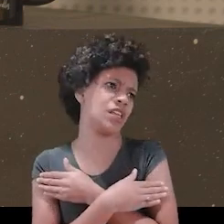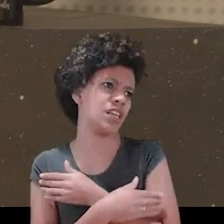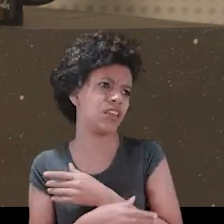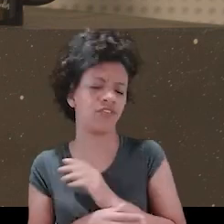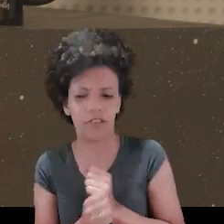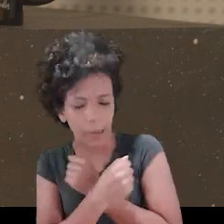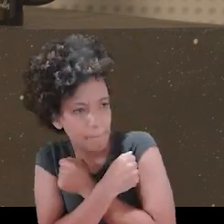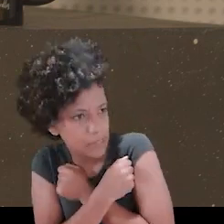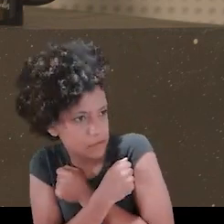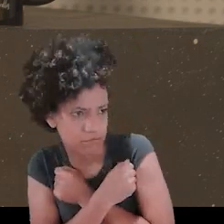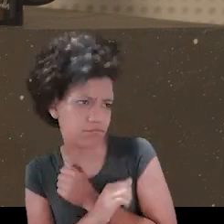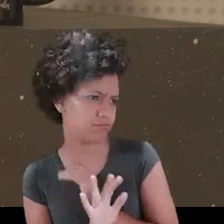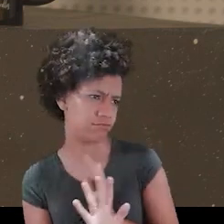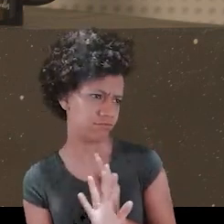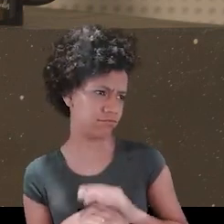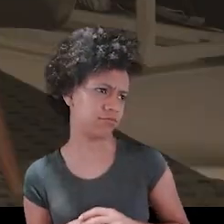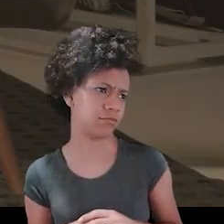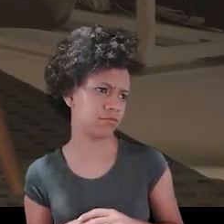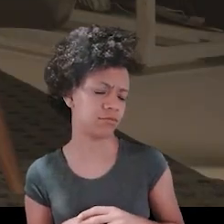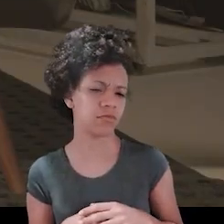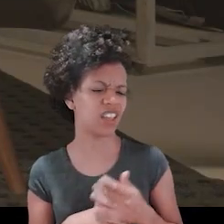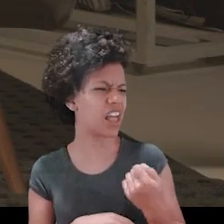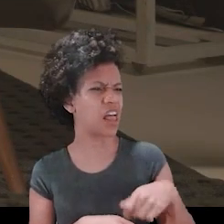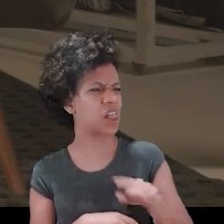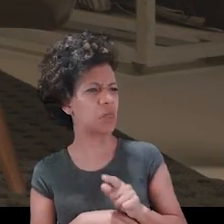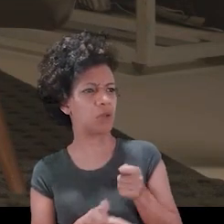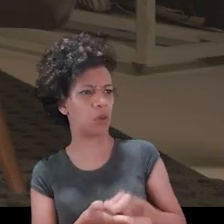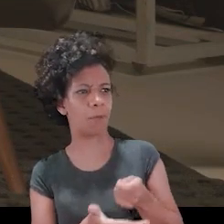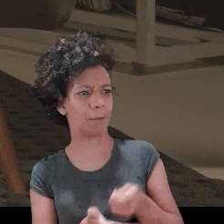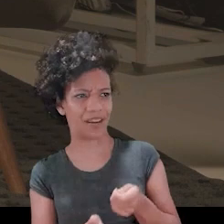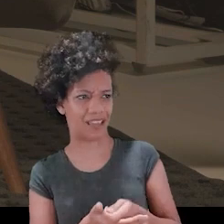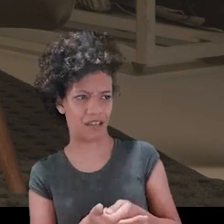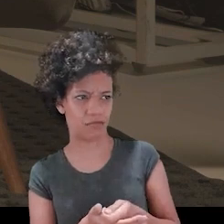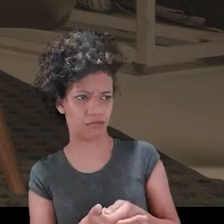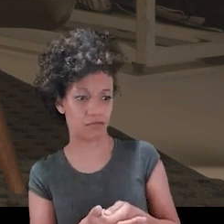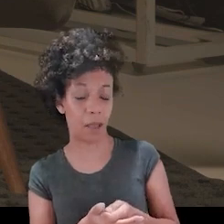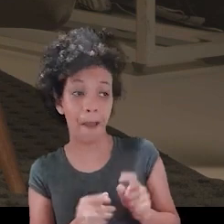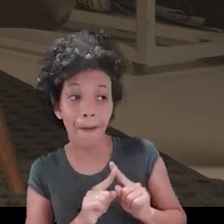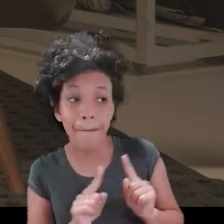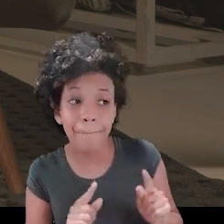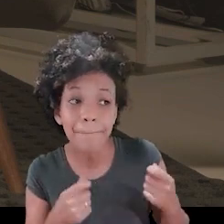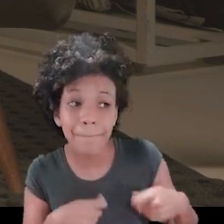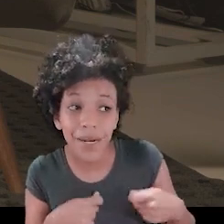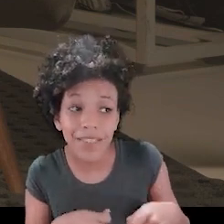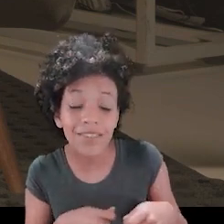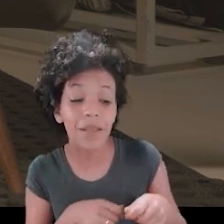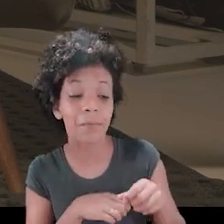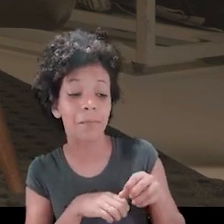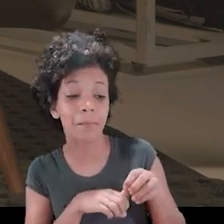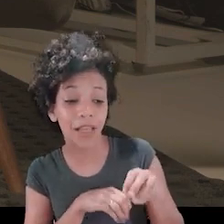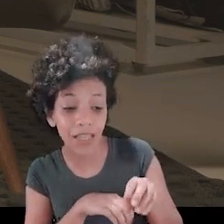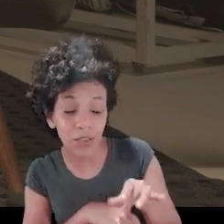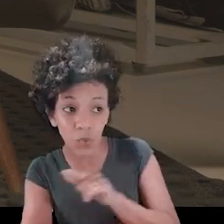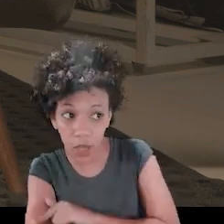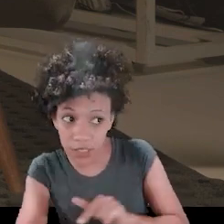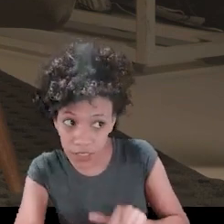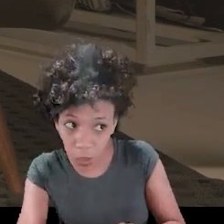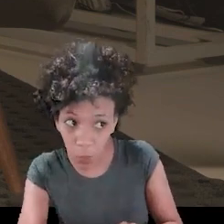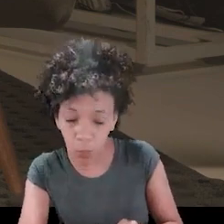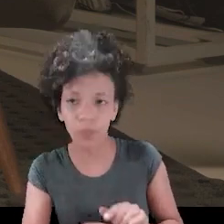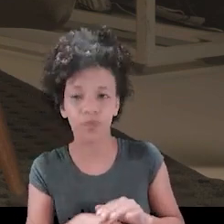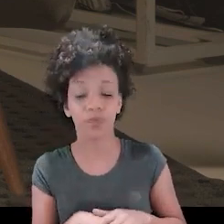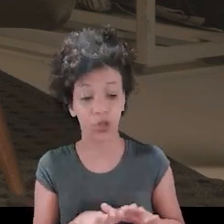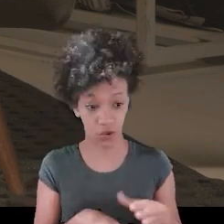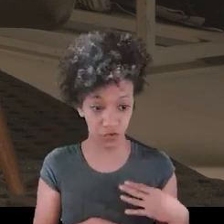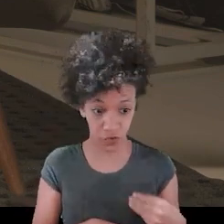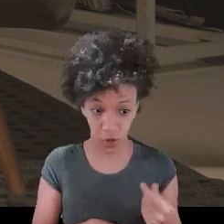que ficava te apertando né então assim não a gente não precisa brigar essa criança só que a gente precisa ensinar sobre educação